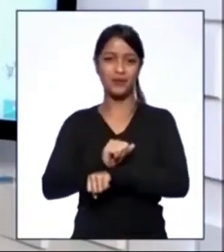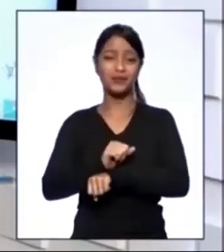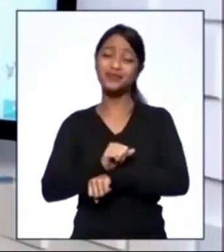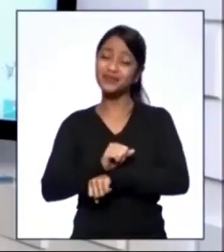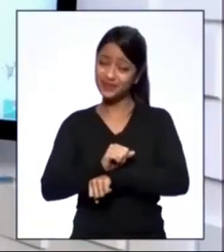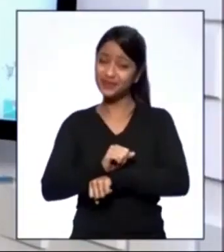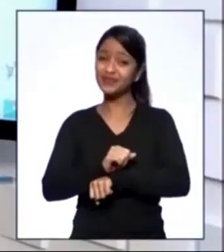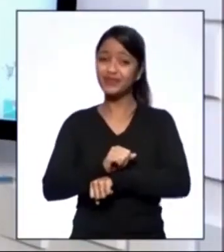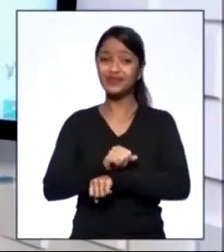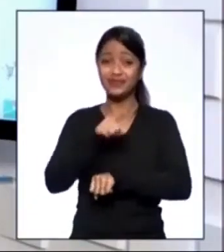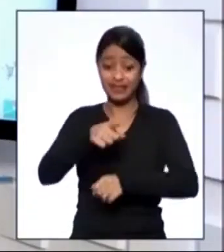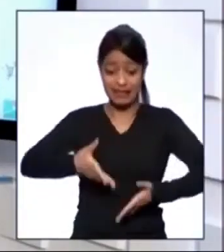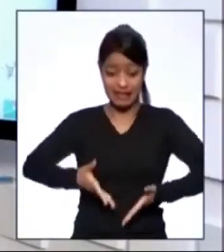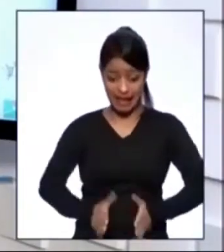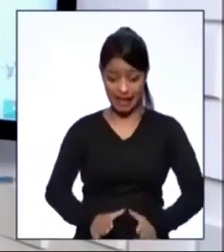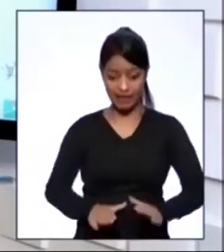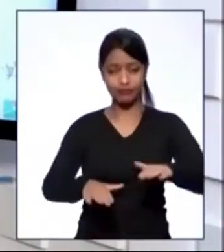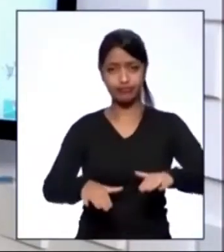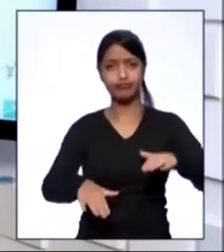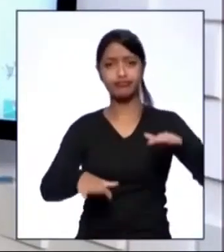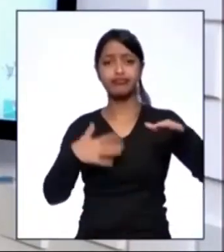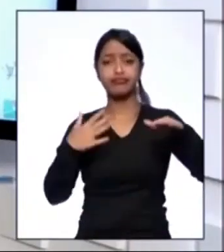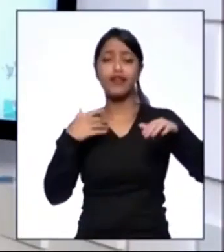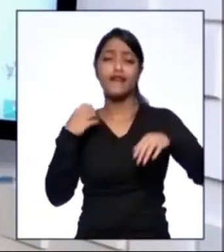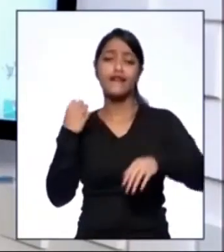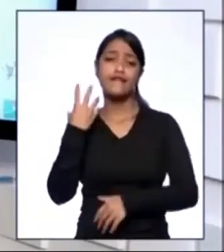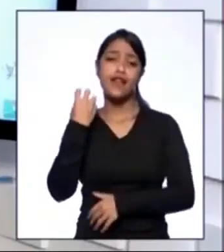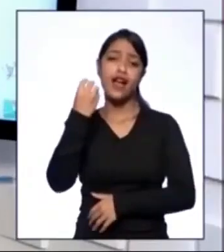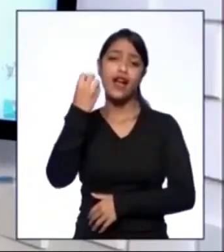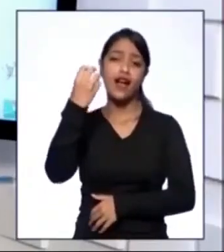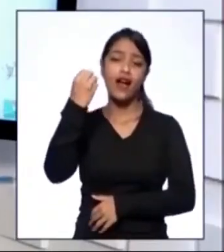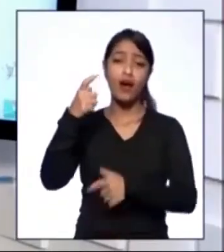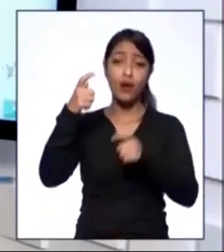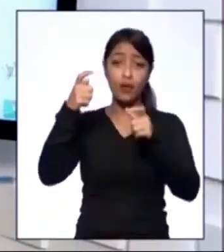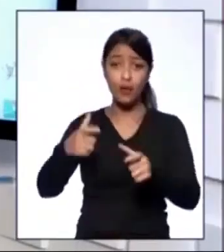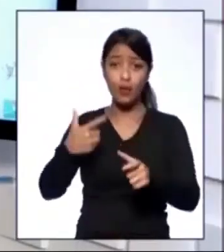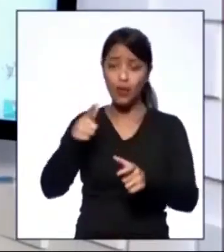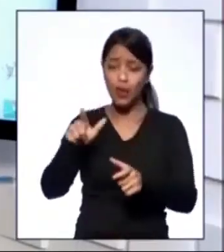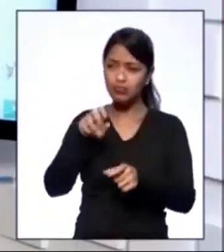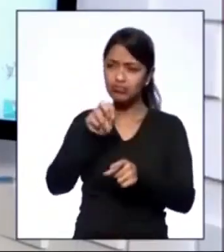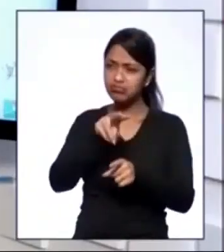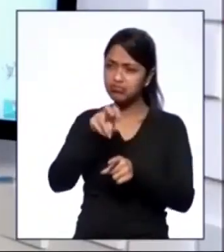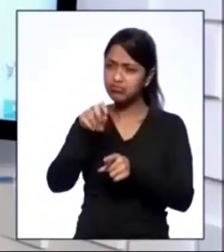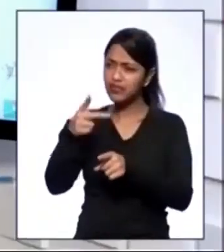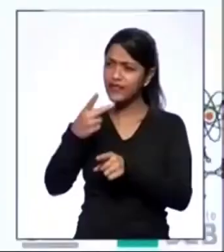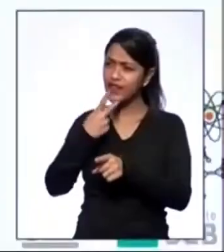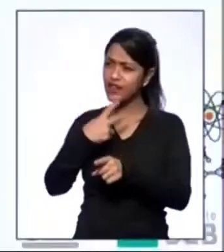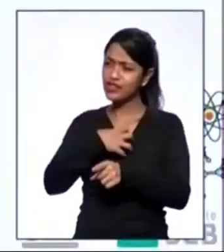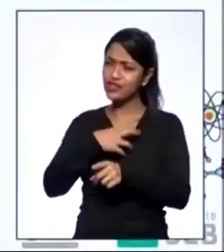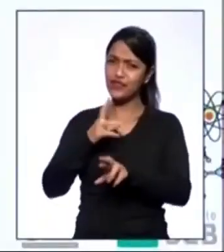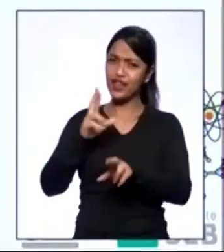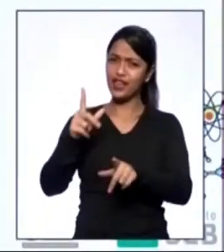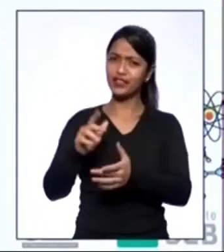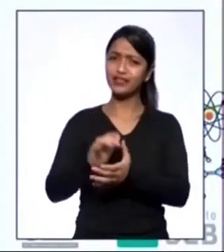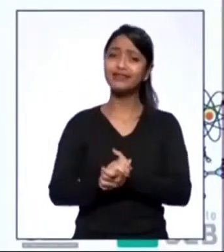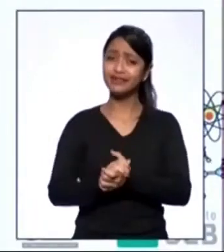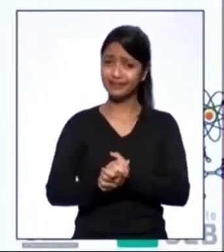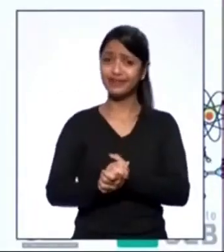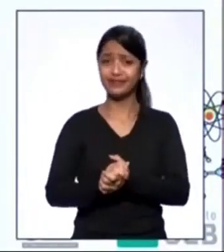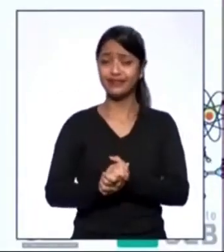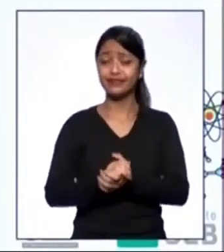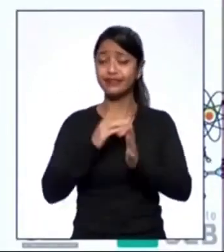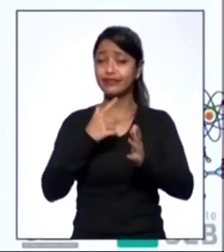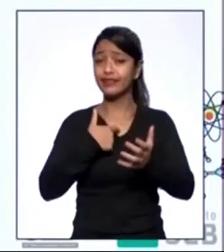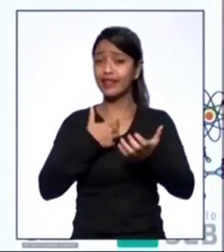gente viaja e ainda quando a gente é minoria, tá certo? Beleza? Então, Cláudia, só queria que você explicasse pra gente, você colocou essa questão